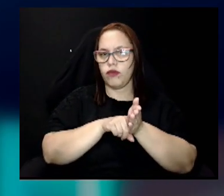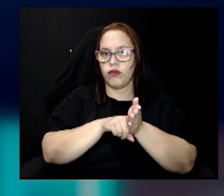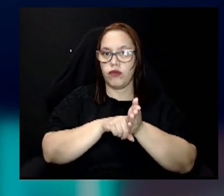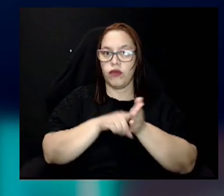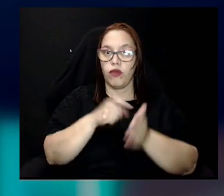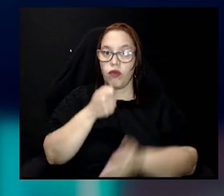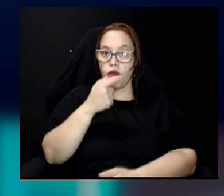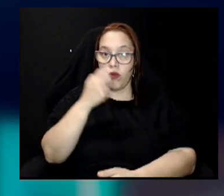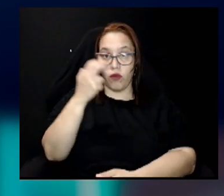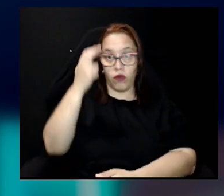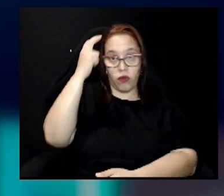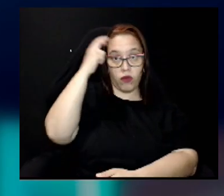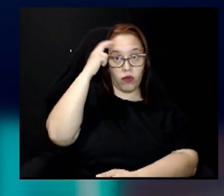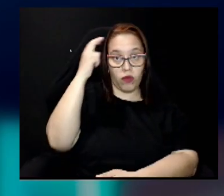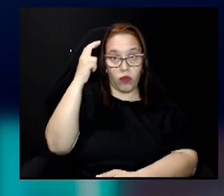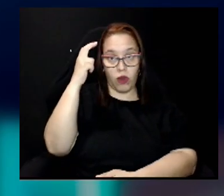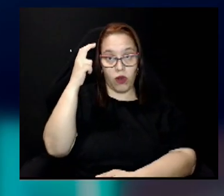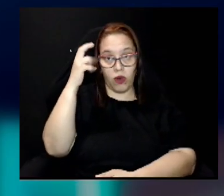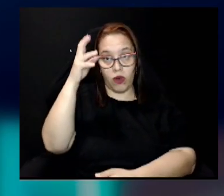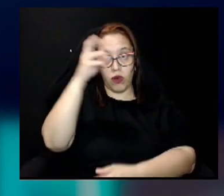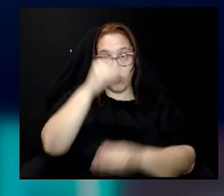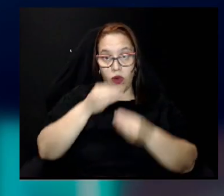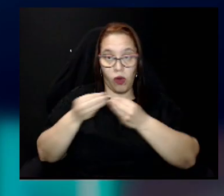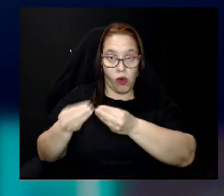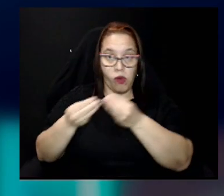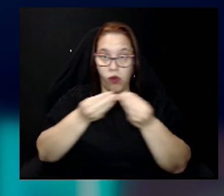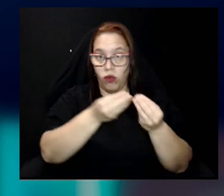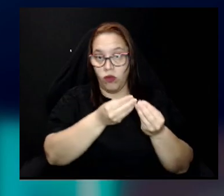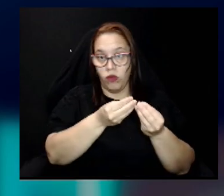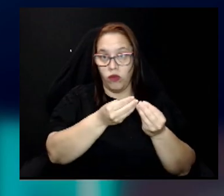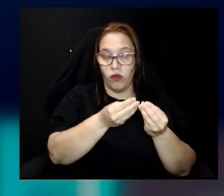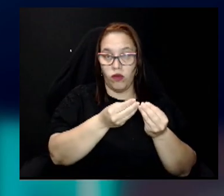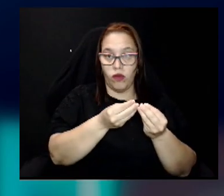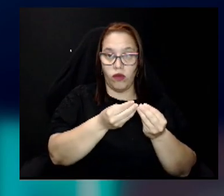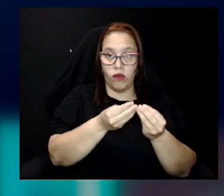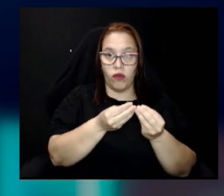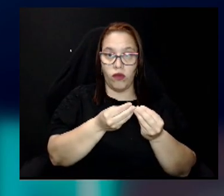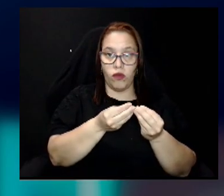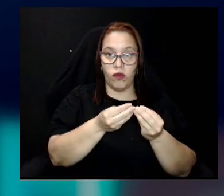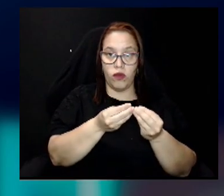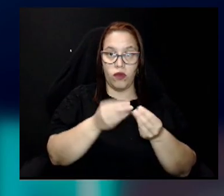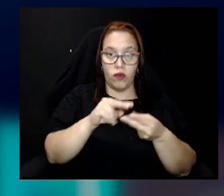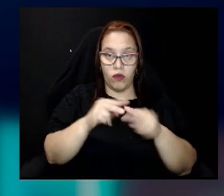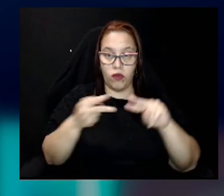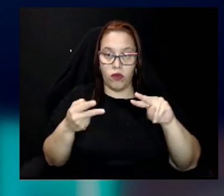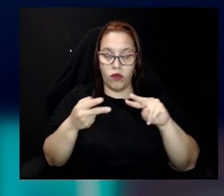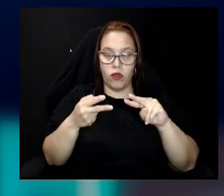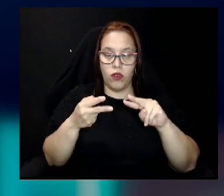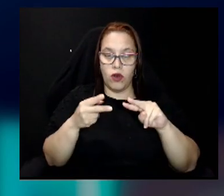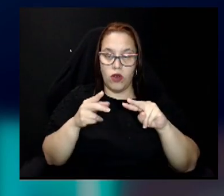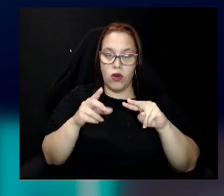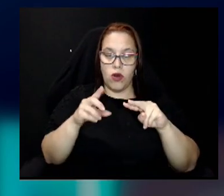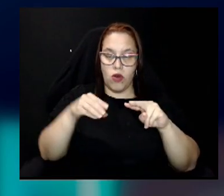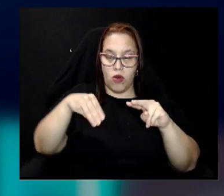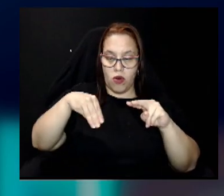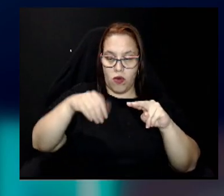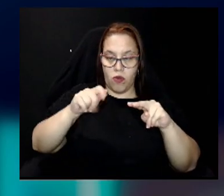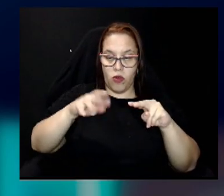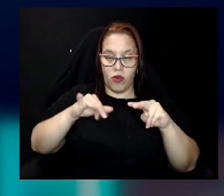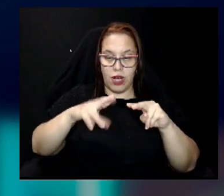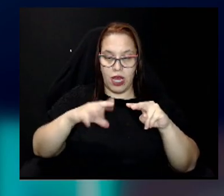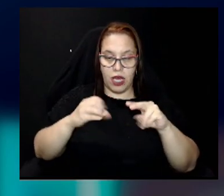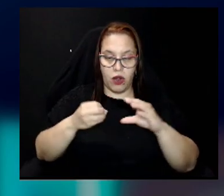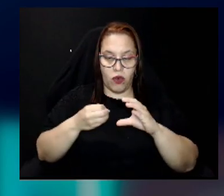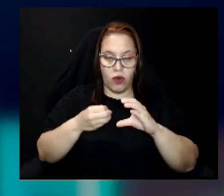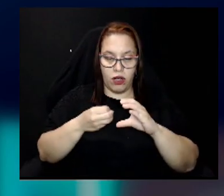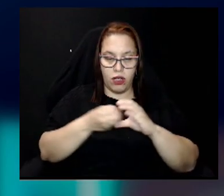que aprendem a entregar uma molécula de tratamento no ambiente específico do câncer de ovário. Então,